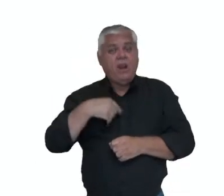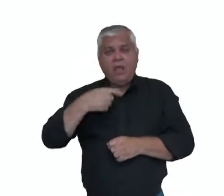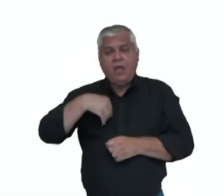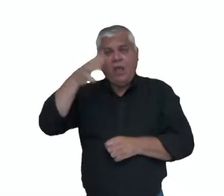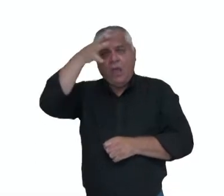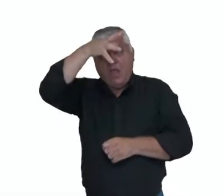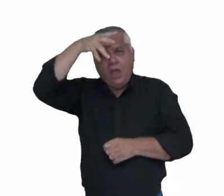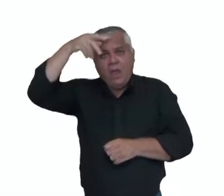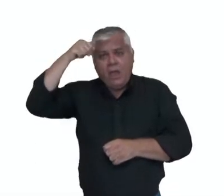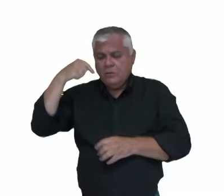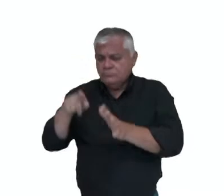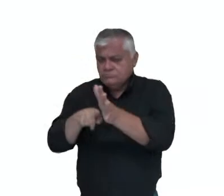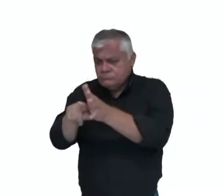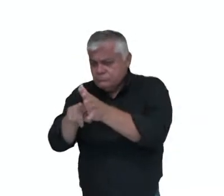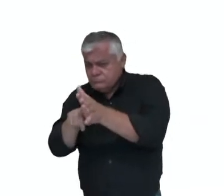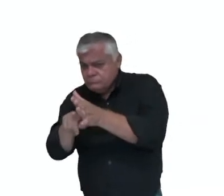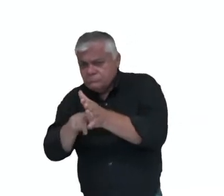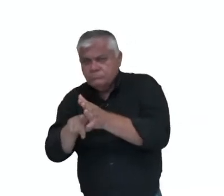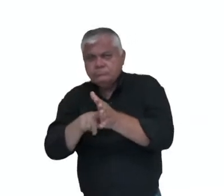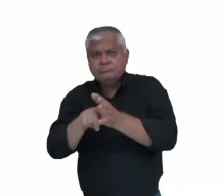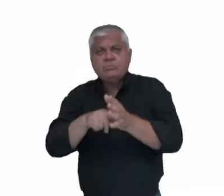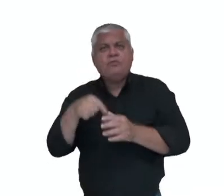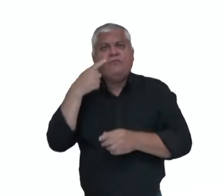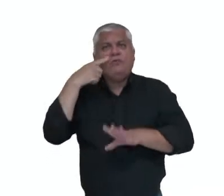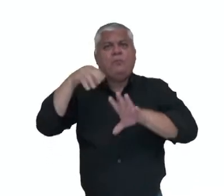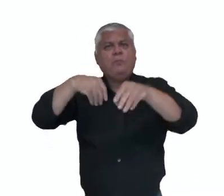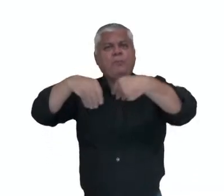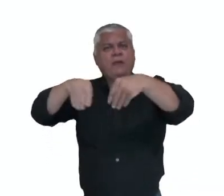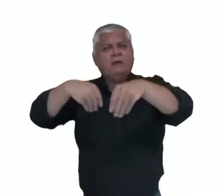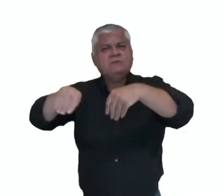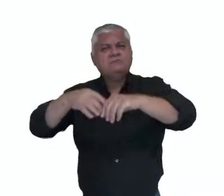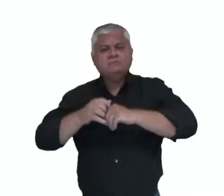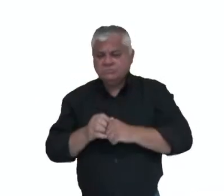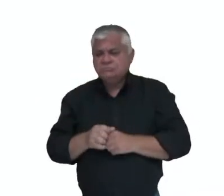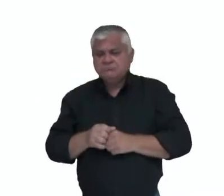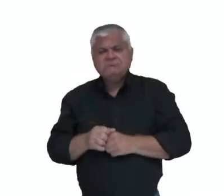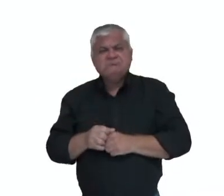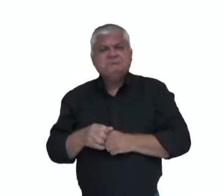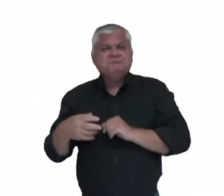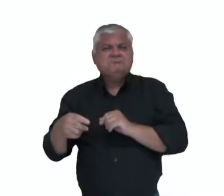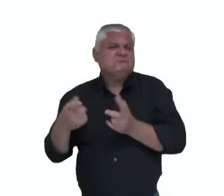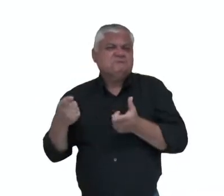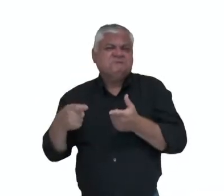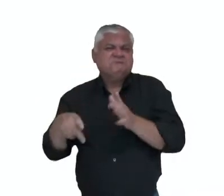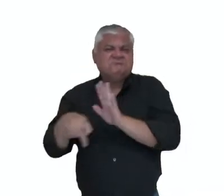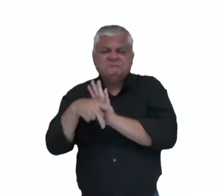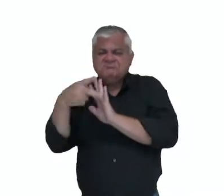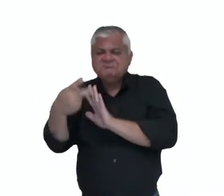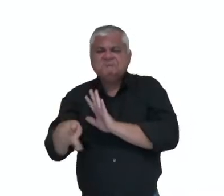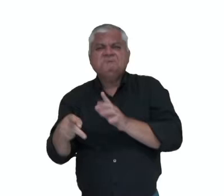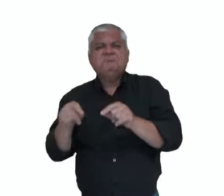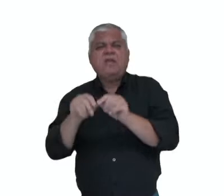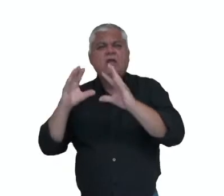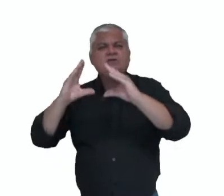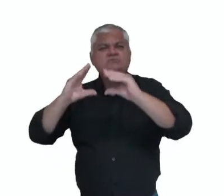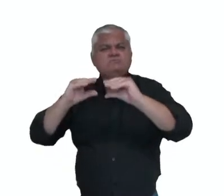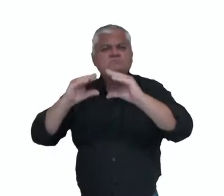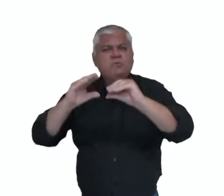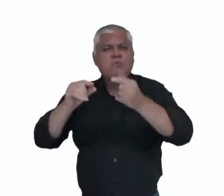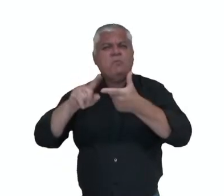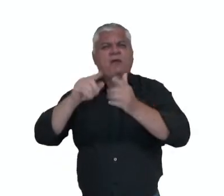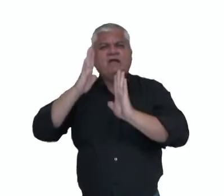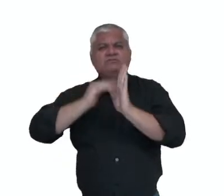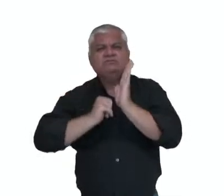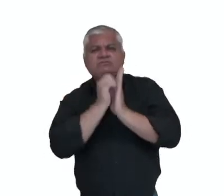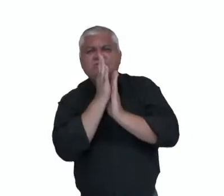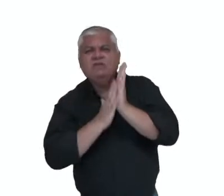Equatoriana capaz de degradar o poliuretano, né? Um tipo de polímero muito usado na confecção de espumas, adesivos e tintas.